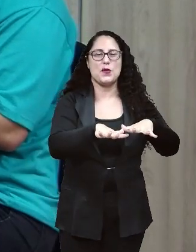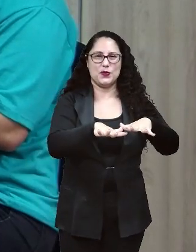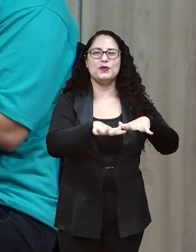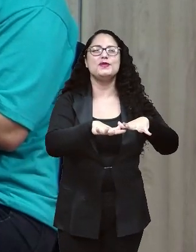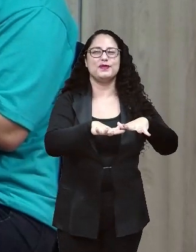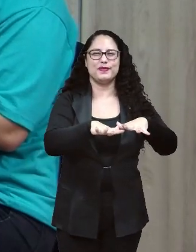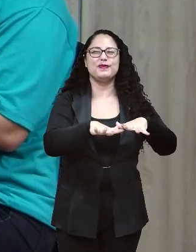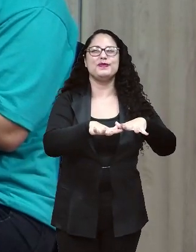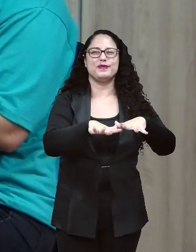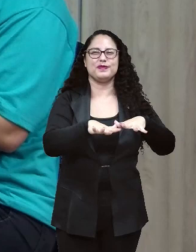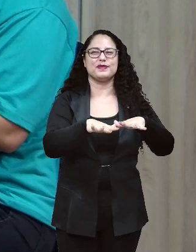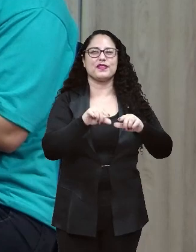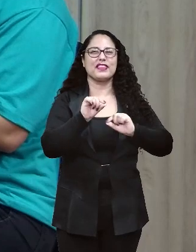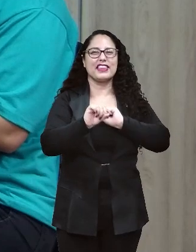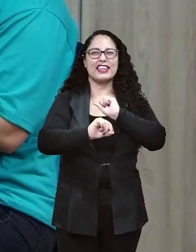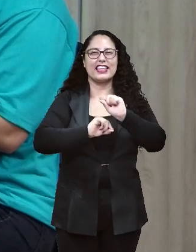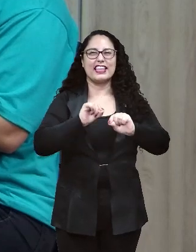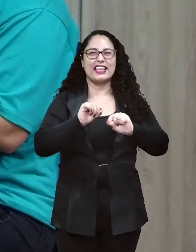A